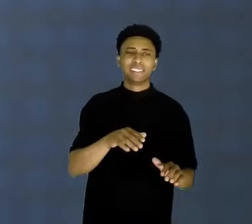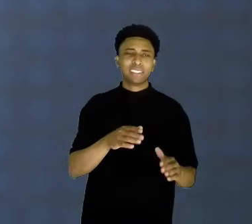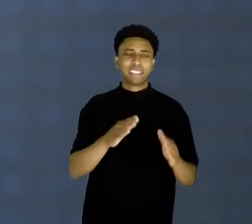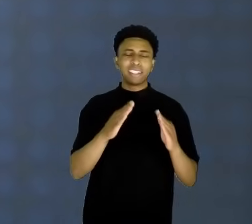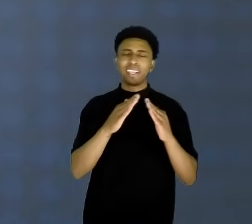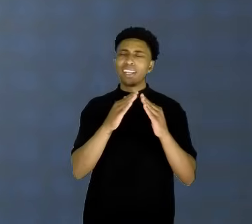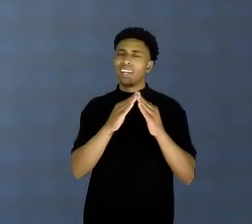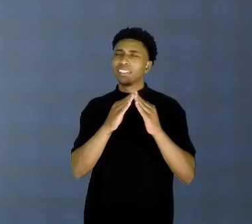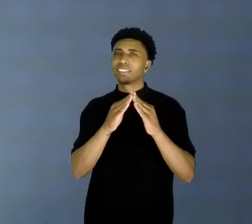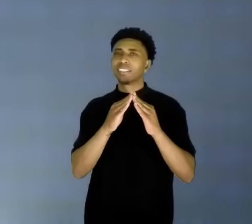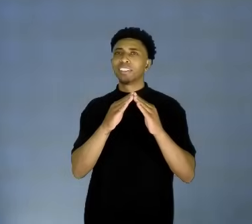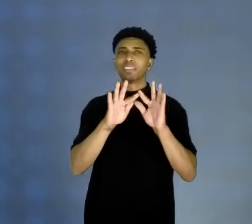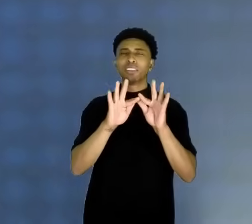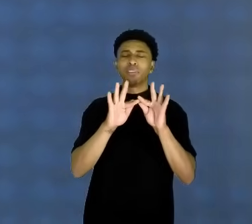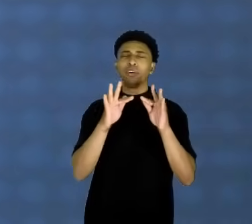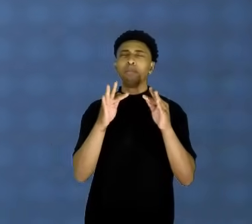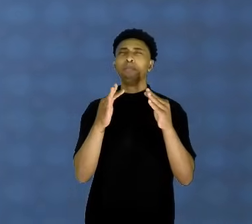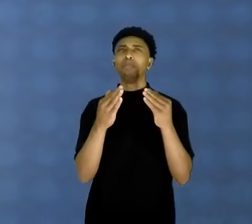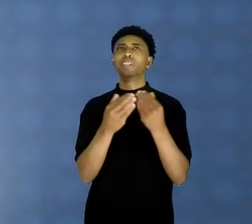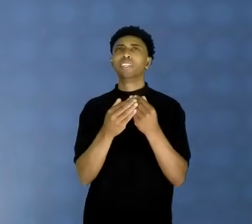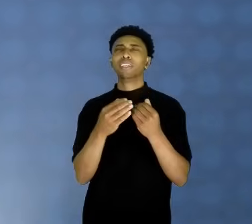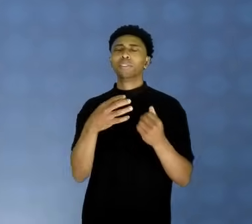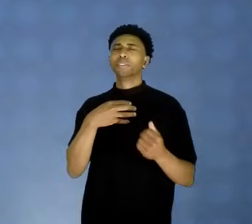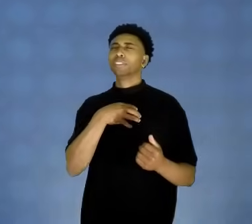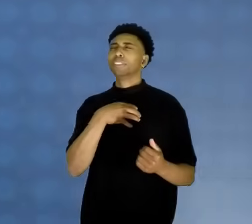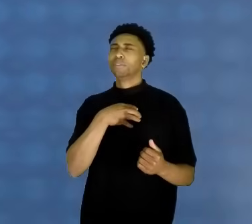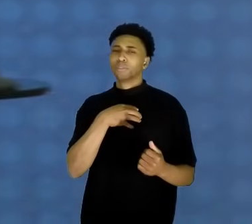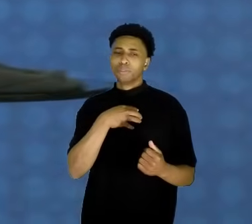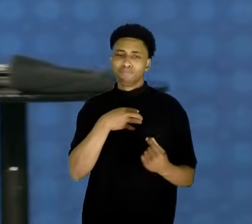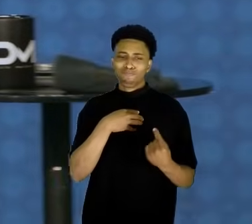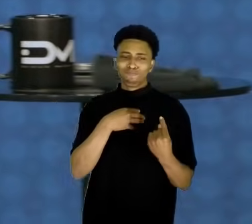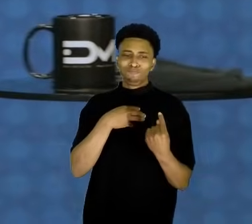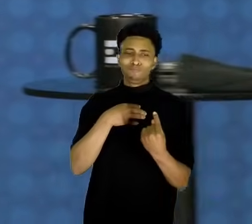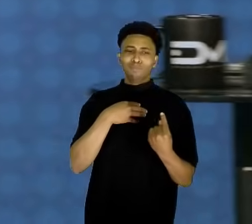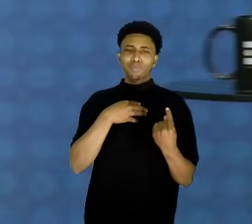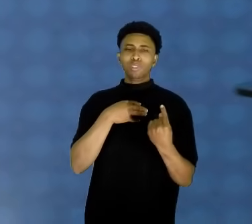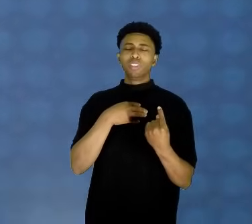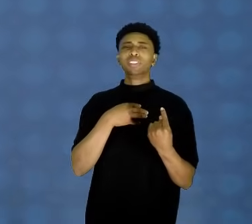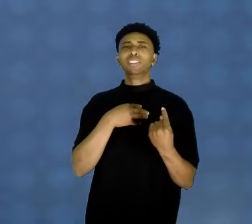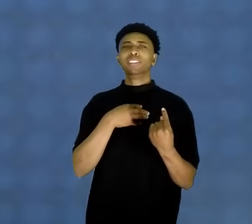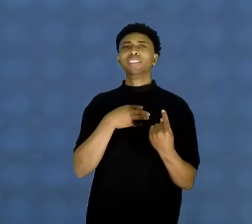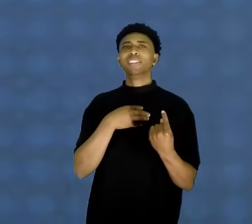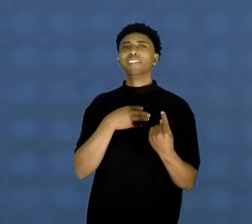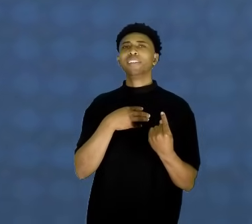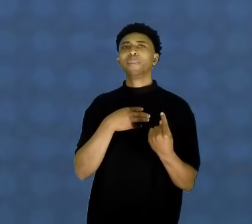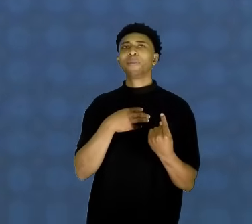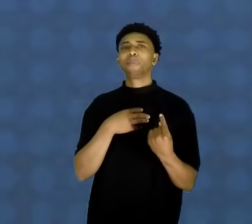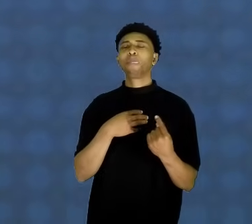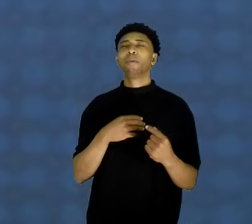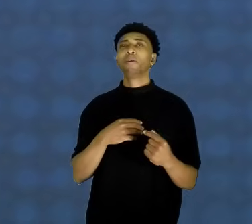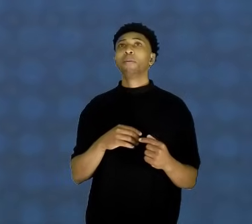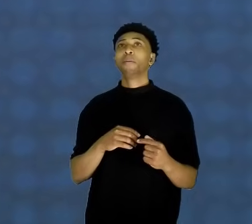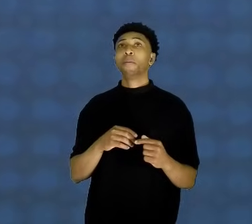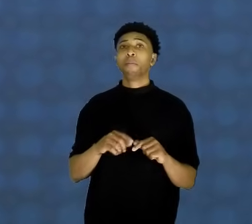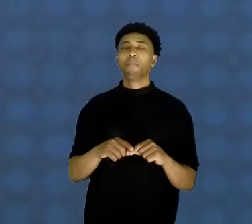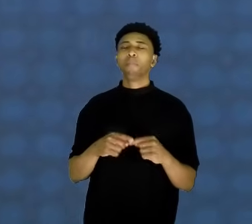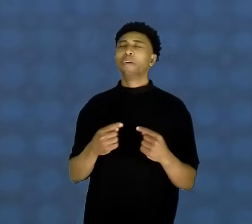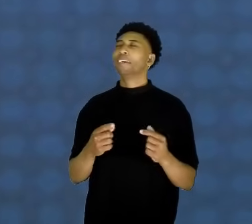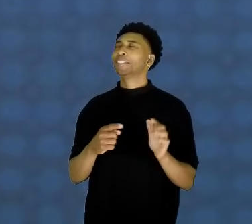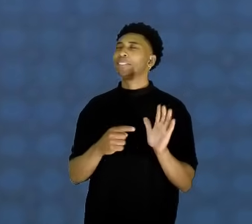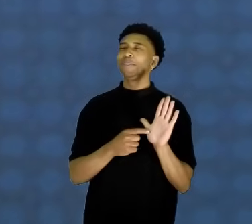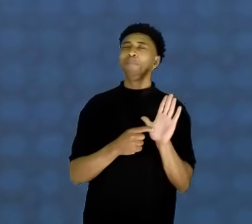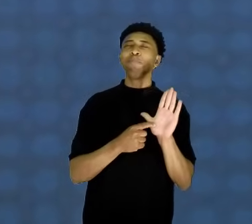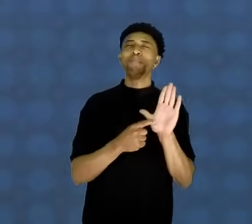algumas vezes Deus está fazendo isso. Deus está mexendo nas pessoas só para ver se você é capaz de continuar perto